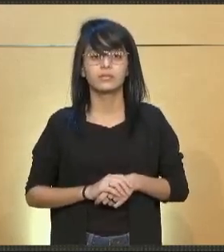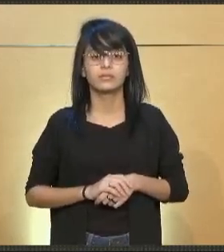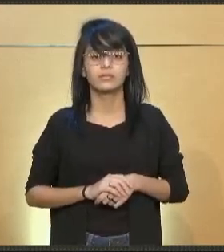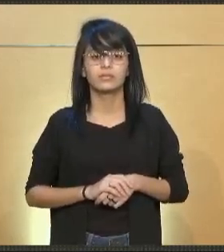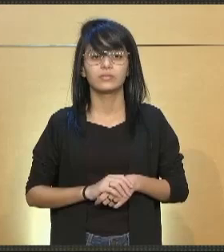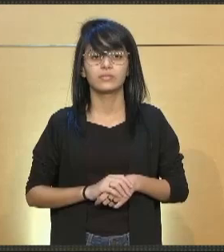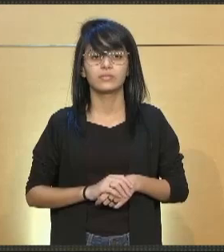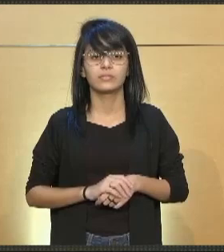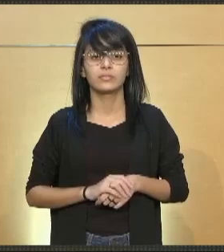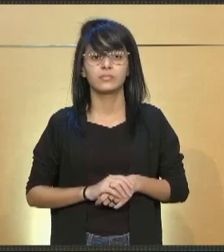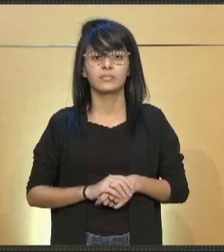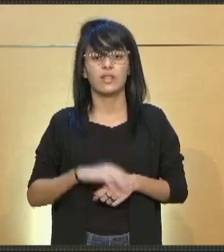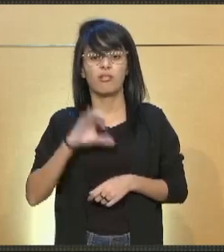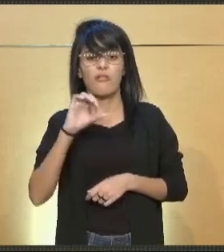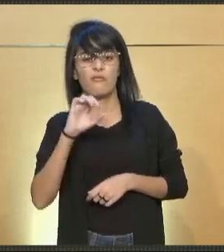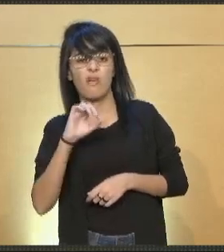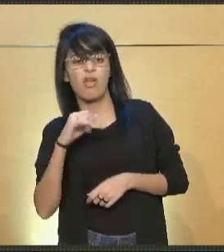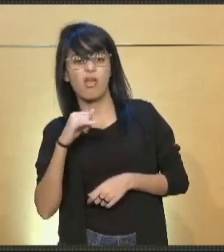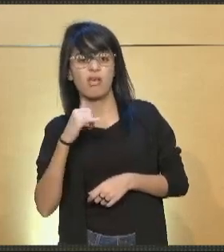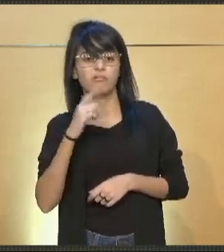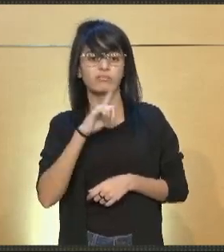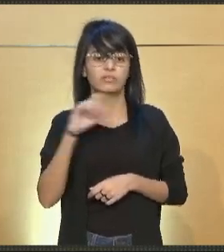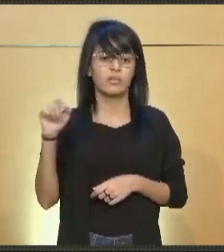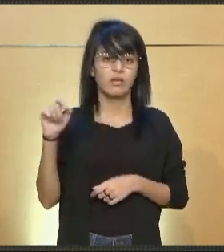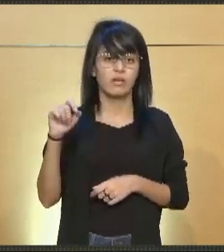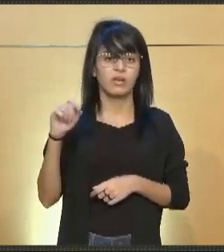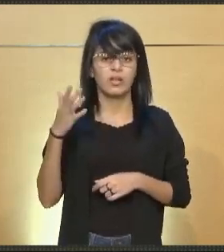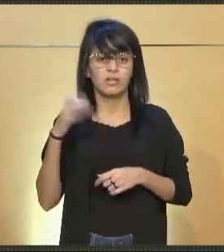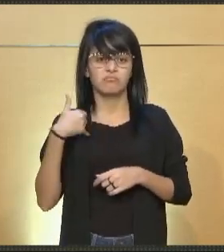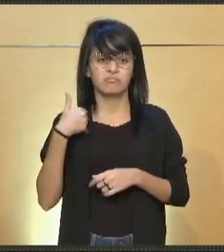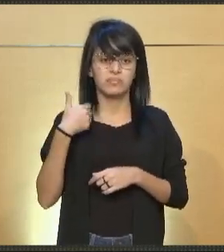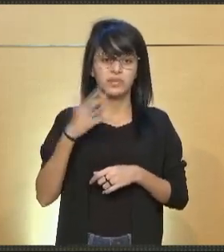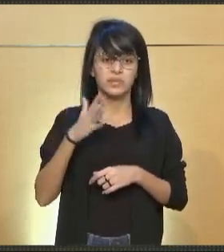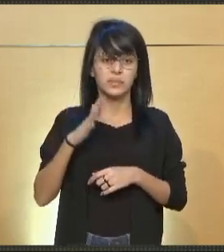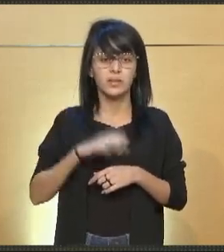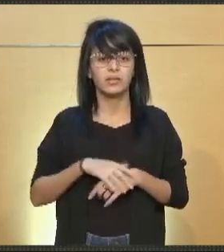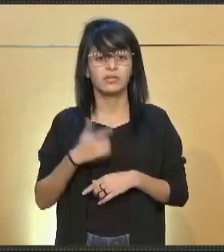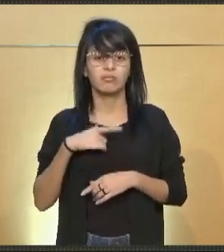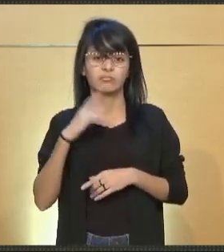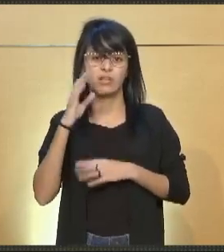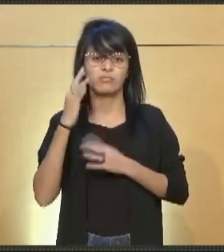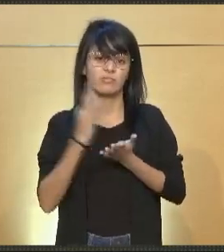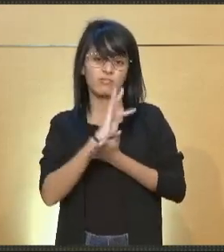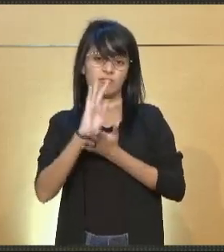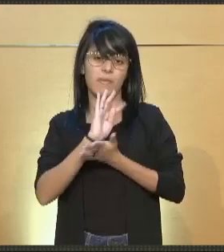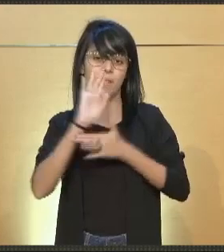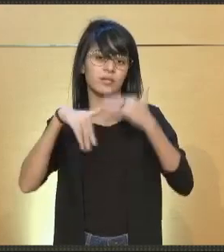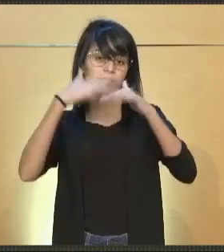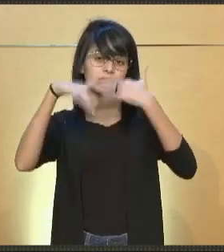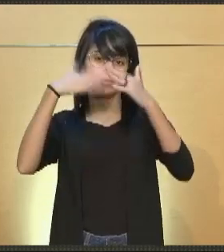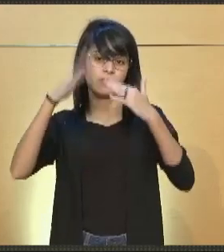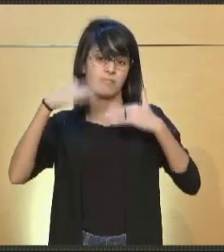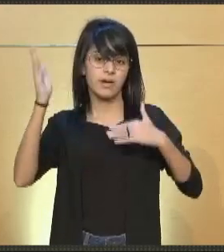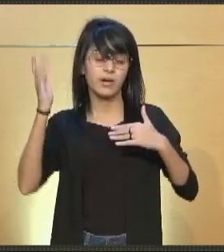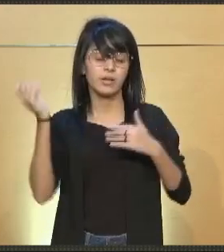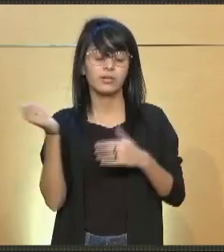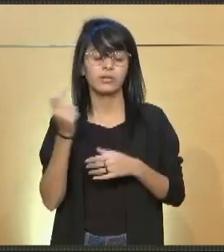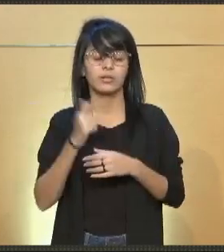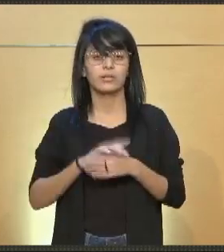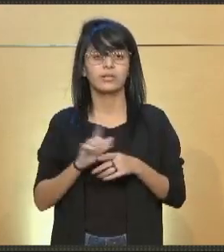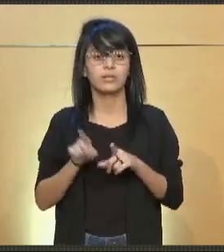em 90, 100, para 101. Então, ele tem uma teologia mais desenvolvida, inclusive a questão da